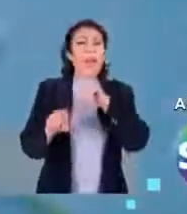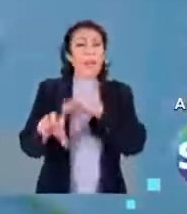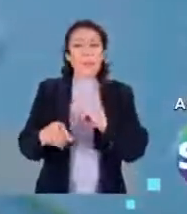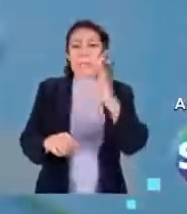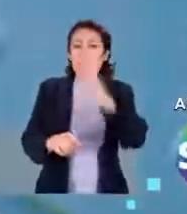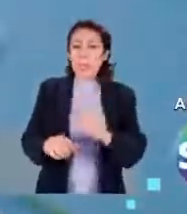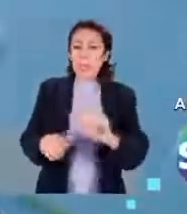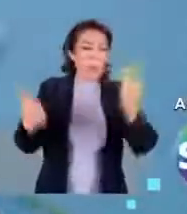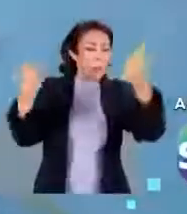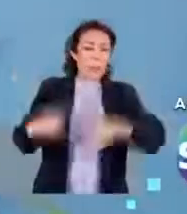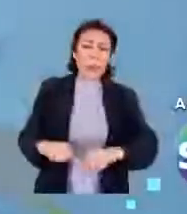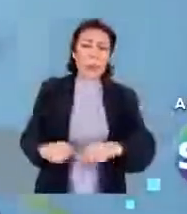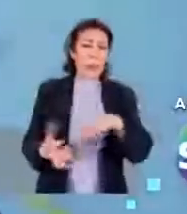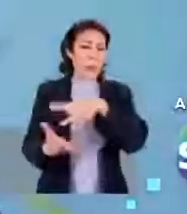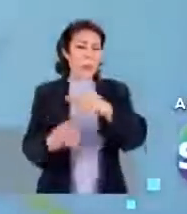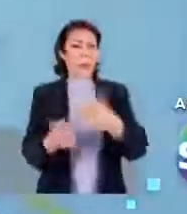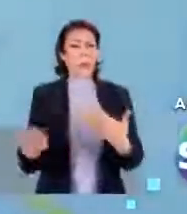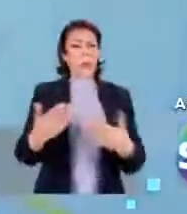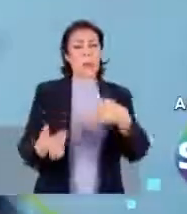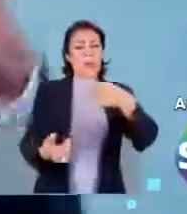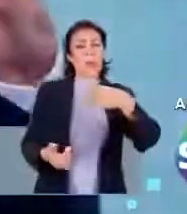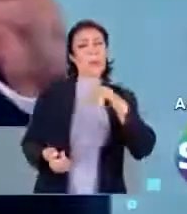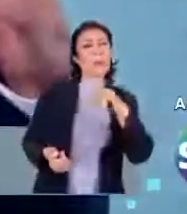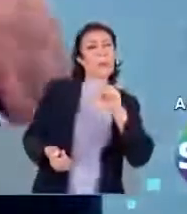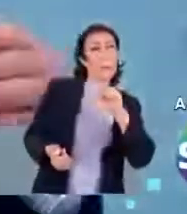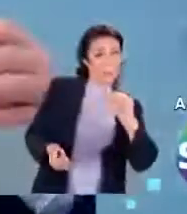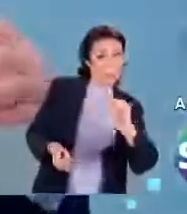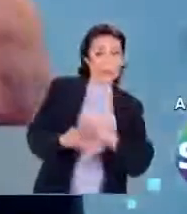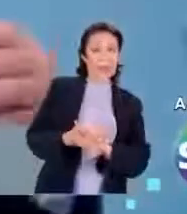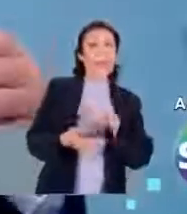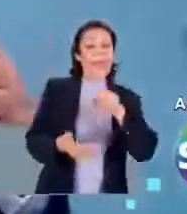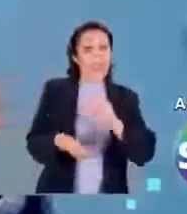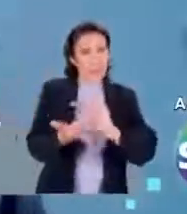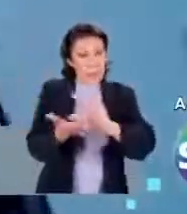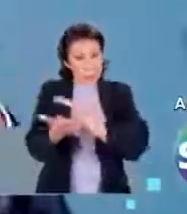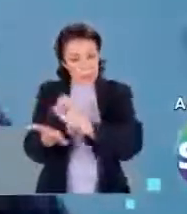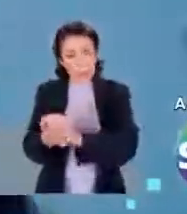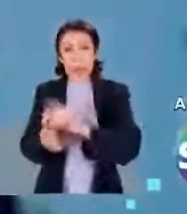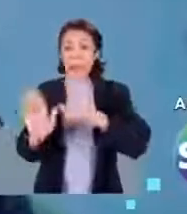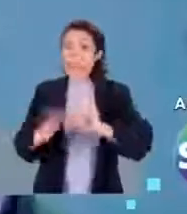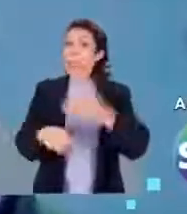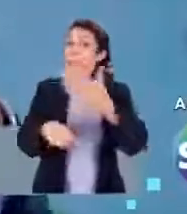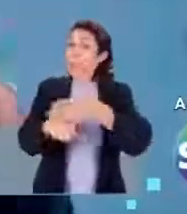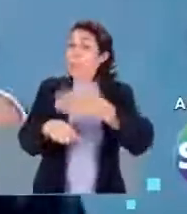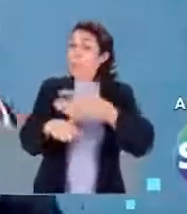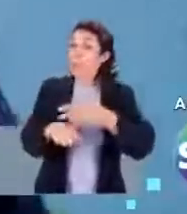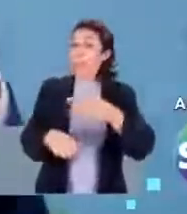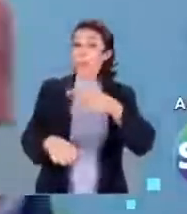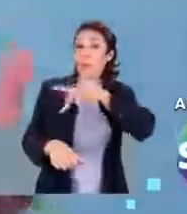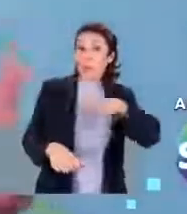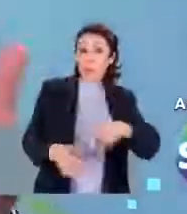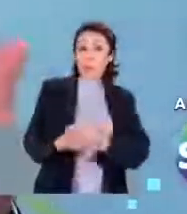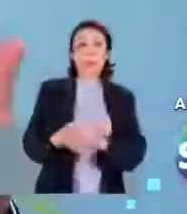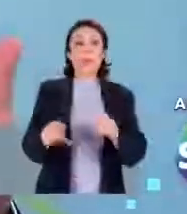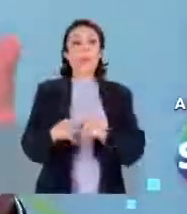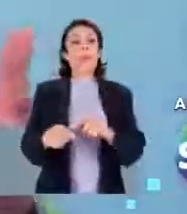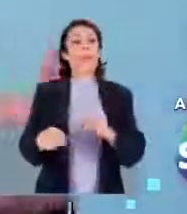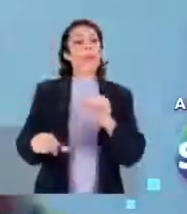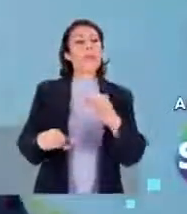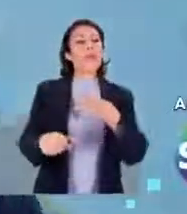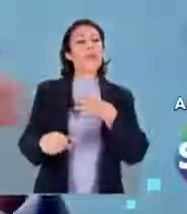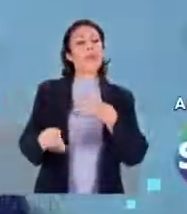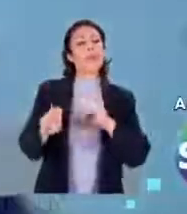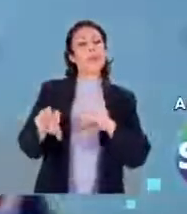no pisa percebe isso de novo é financiamento é mas é treinamento do professor trocar o jeito de ensinar